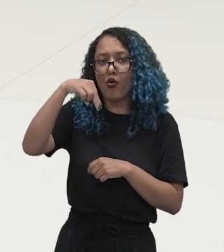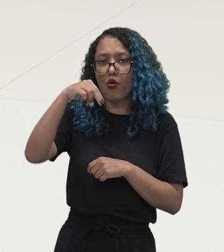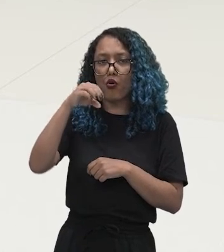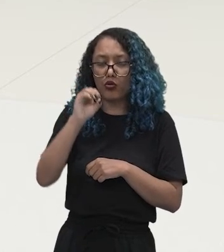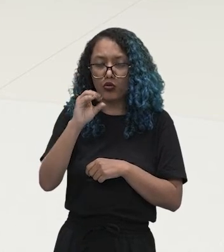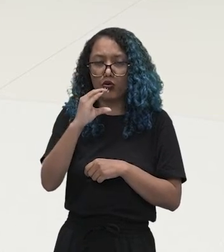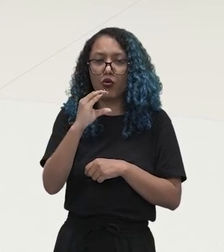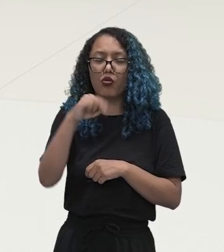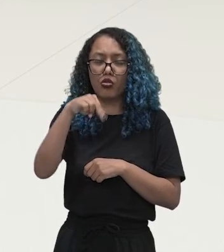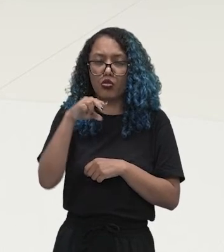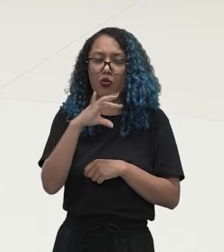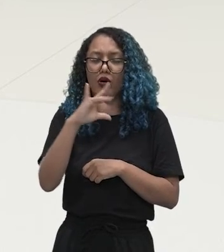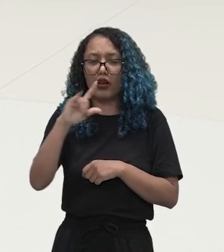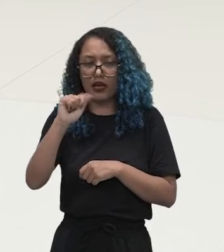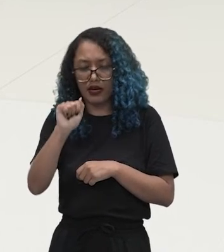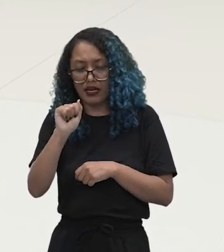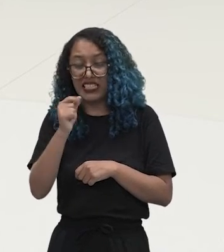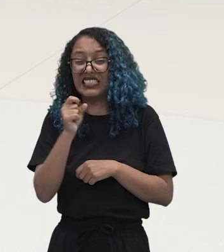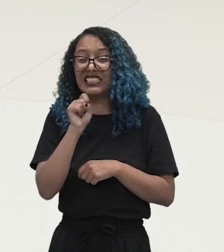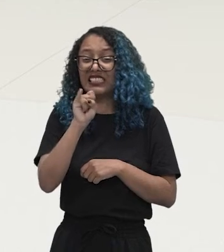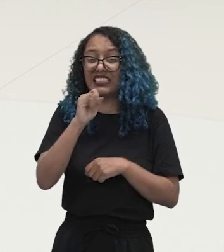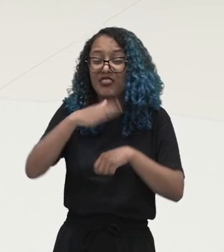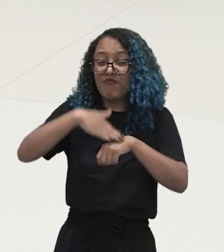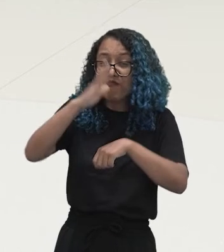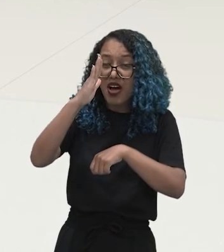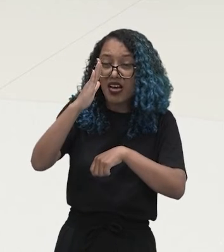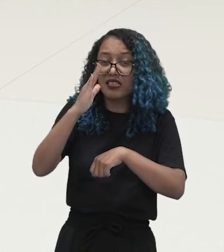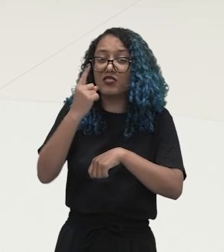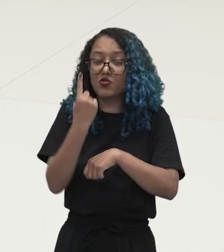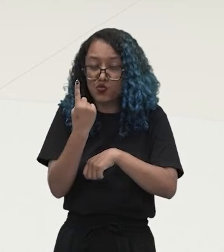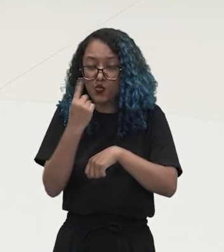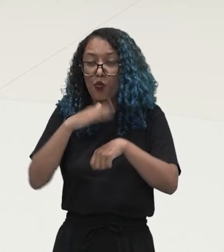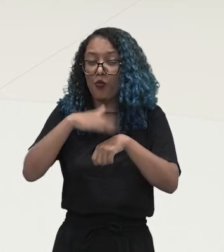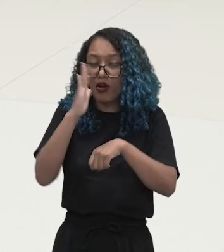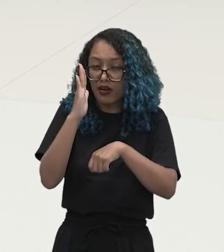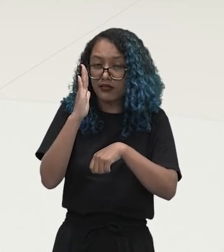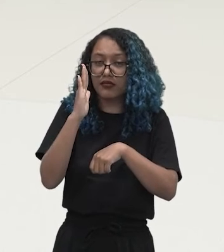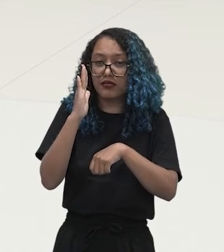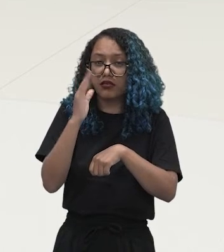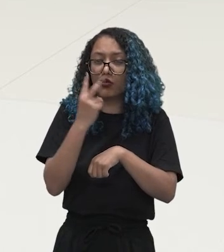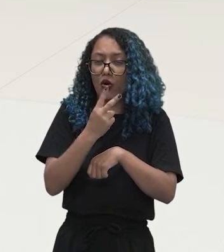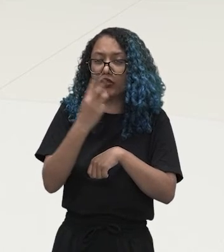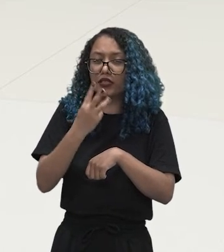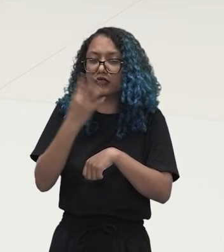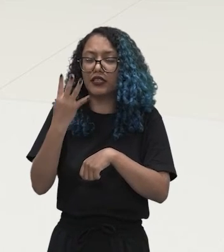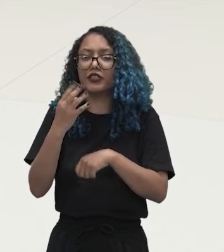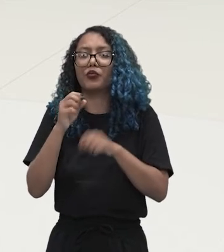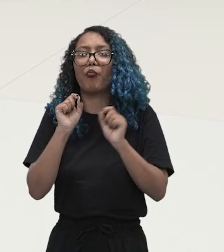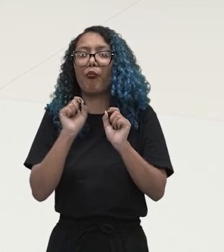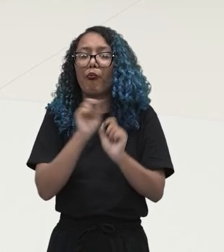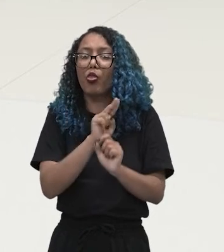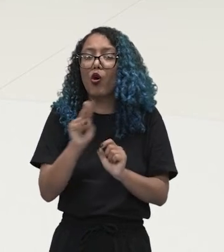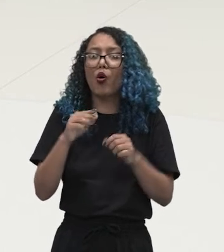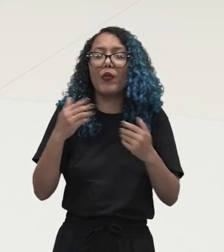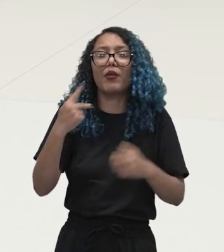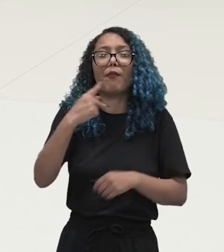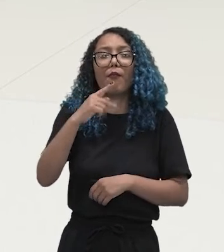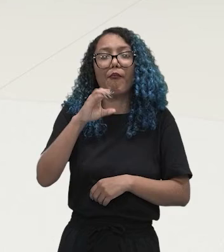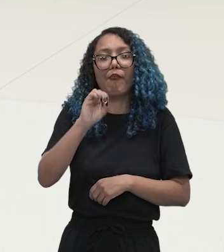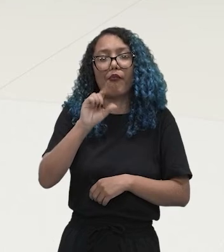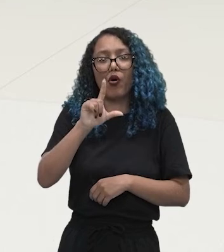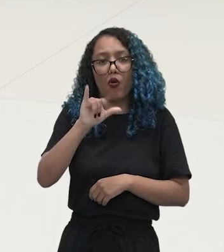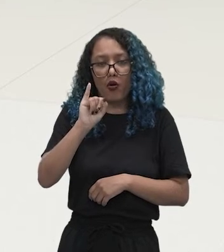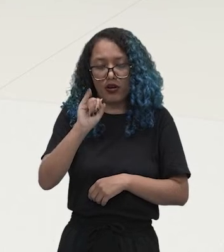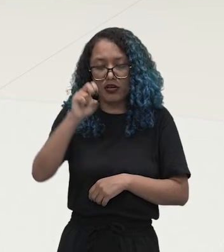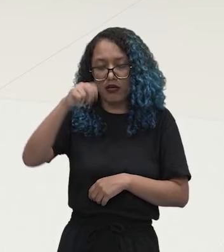tem mais de um núcleo aromático, quer dizer que é chamado de polinuclear, poli mais de um, certo? E